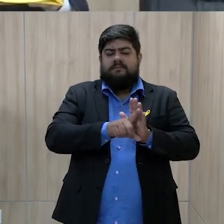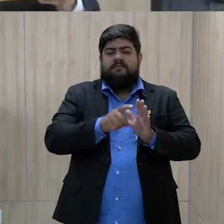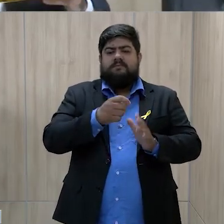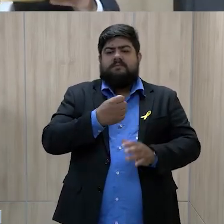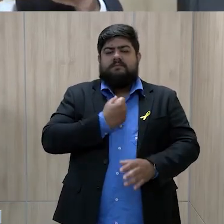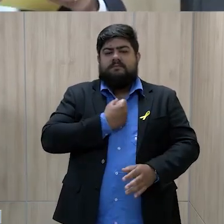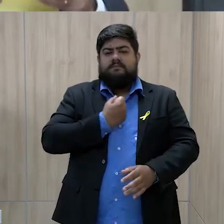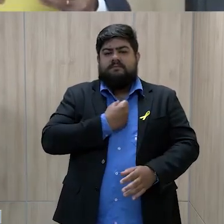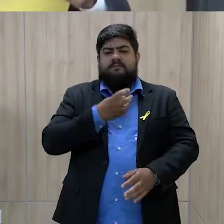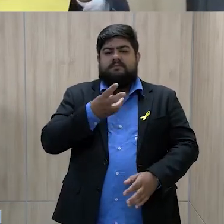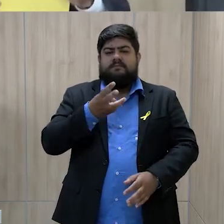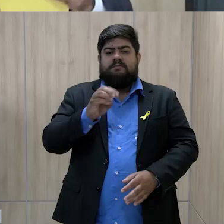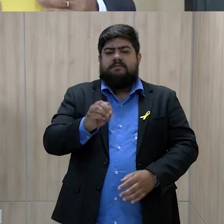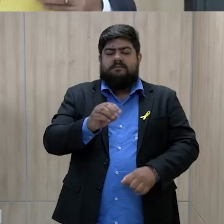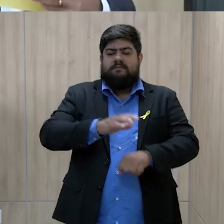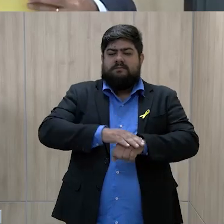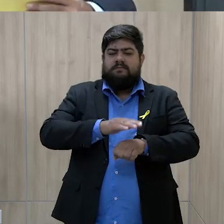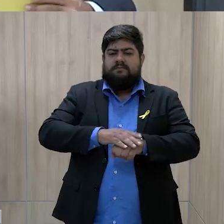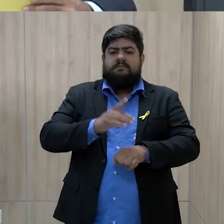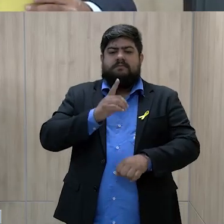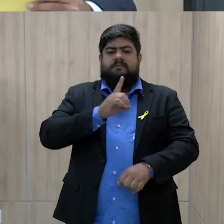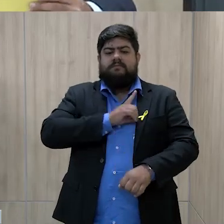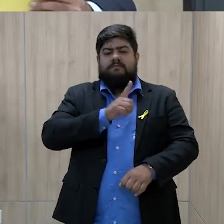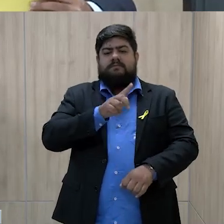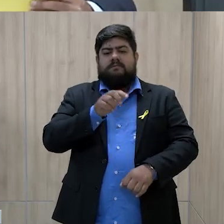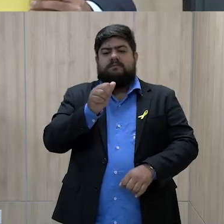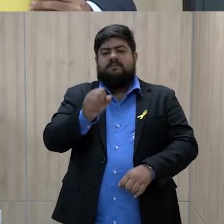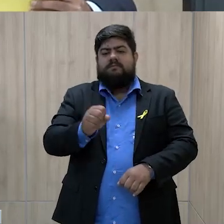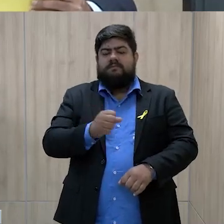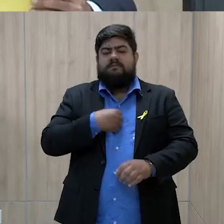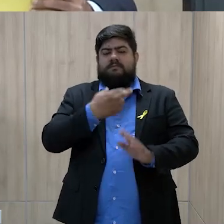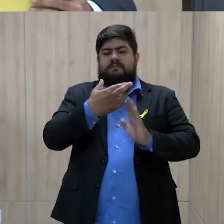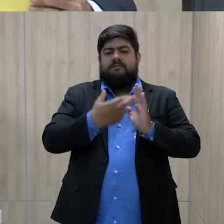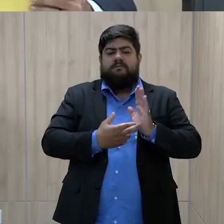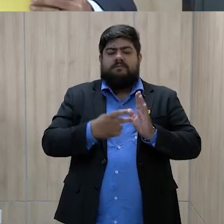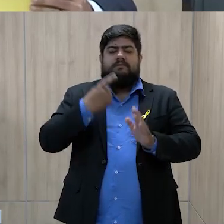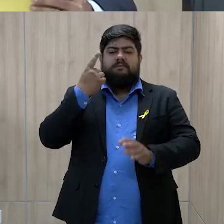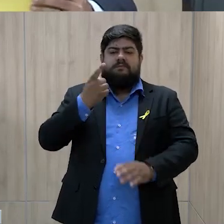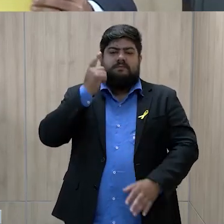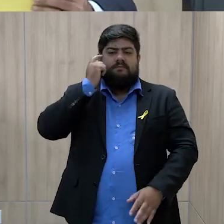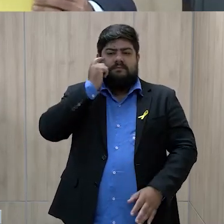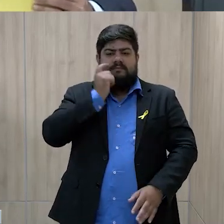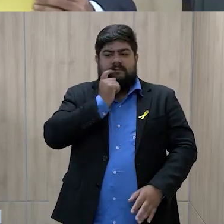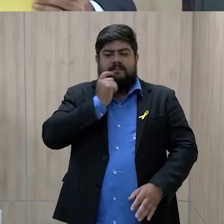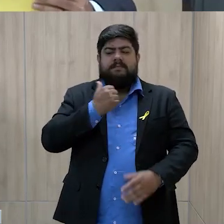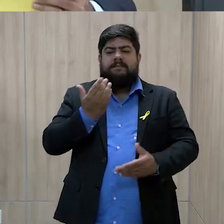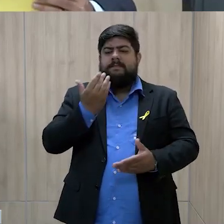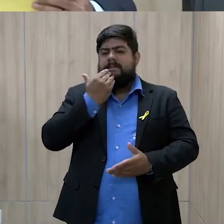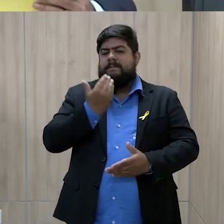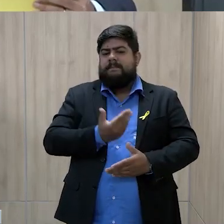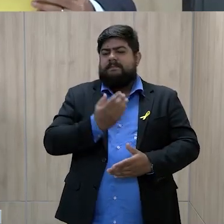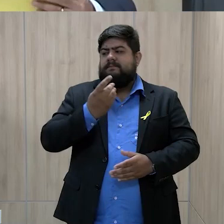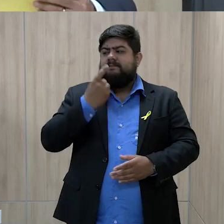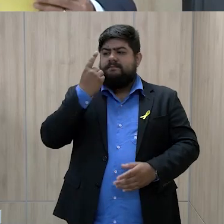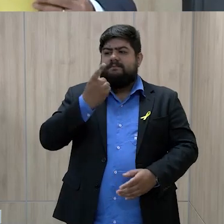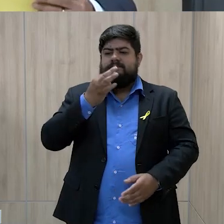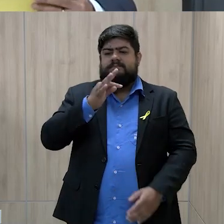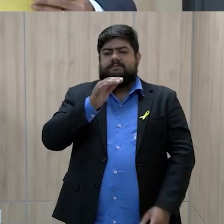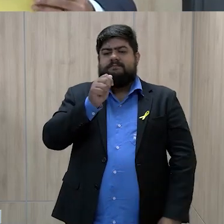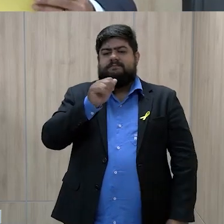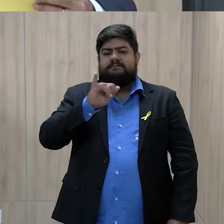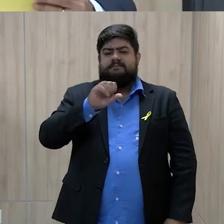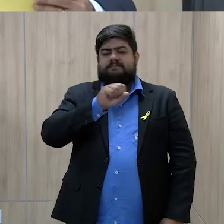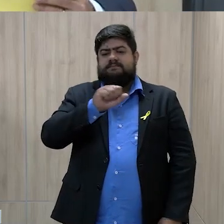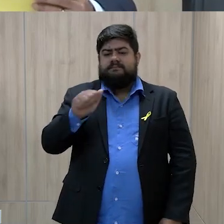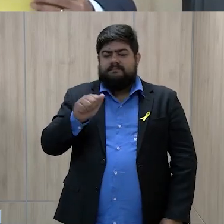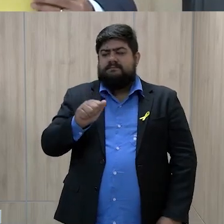o projeto número 31 Deputado Lucas a relatoria é do deputado Laerte Gomes eu vou pedir a